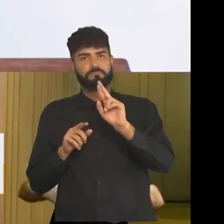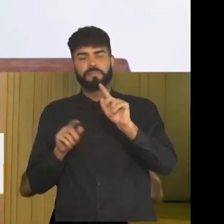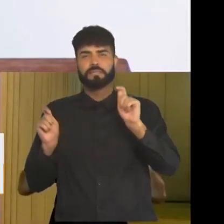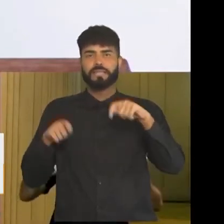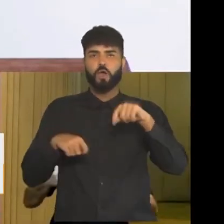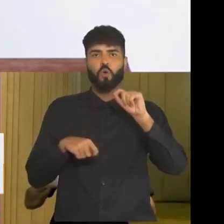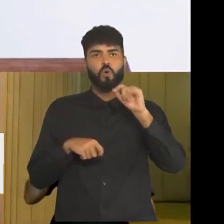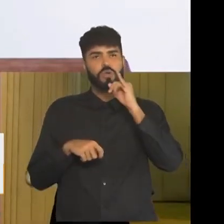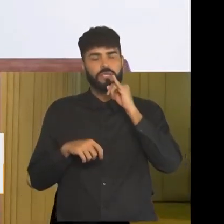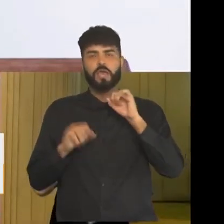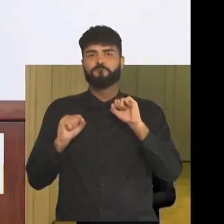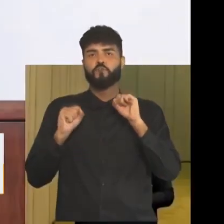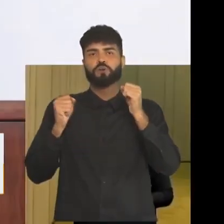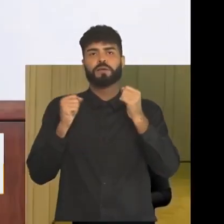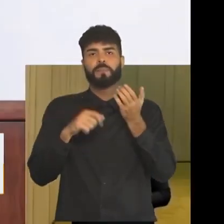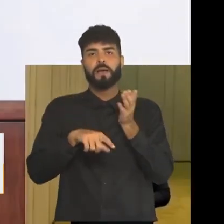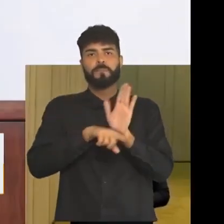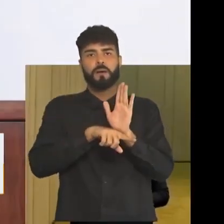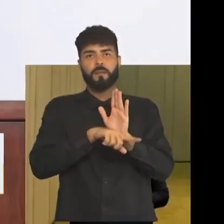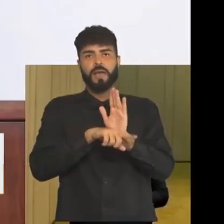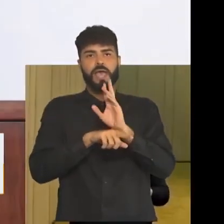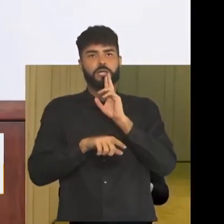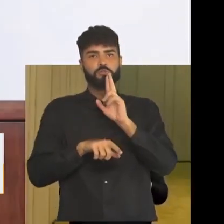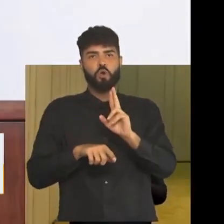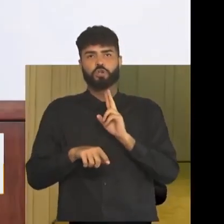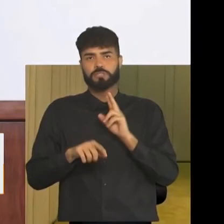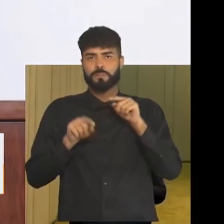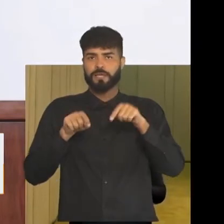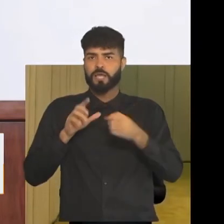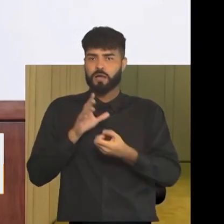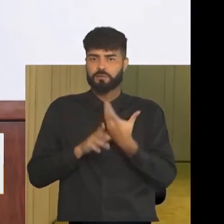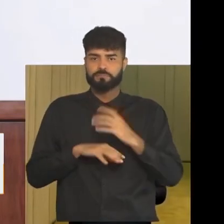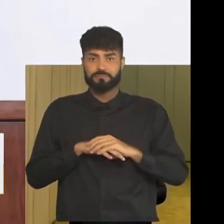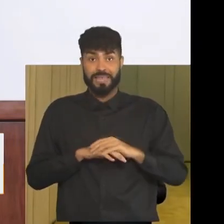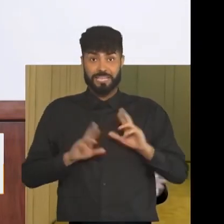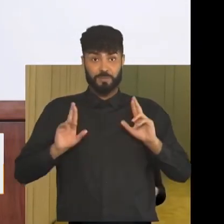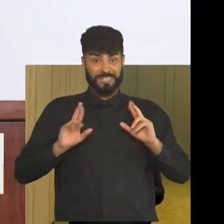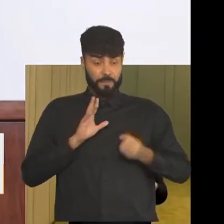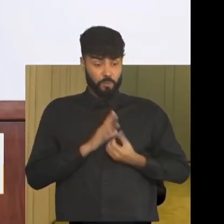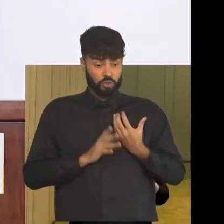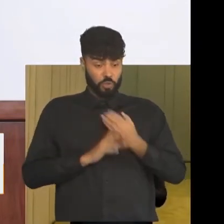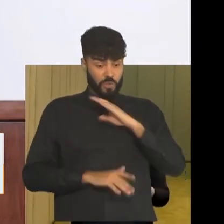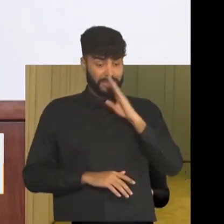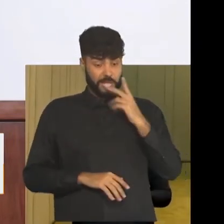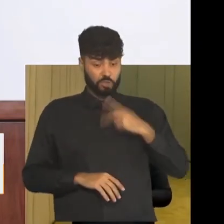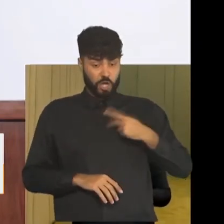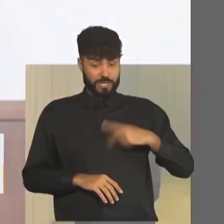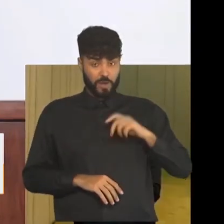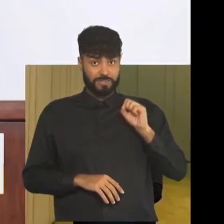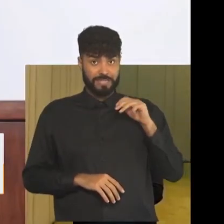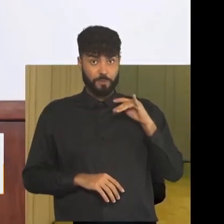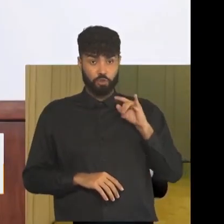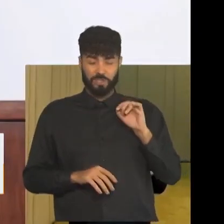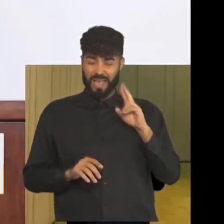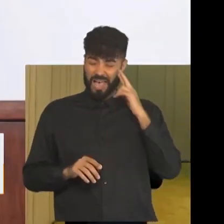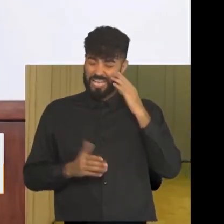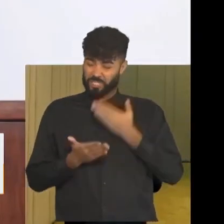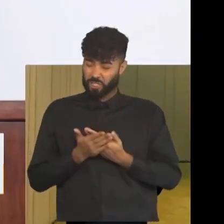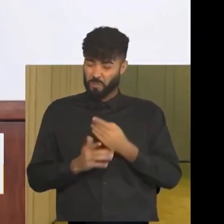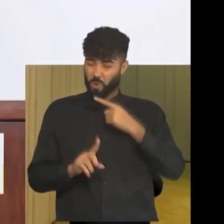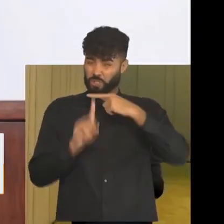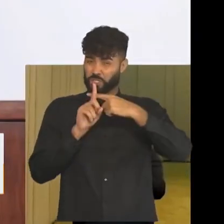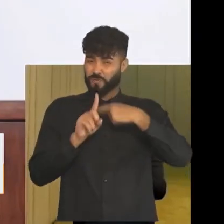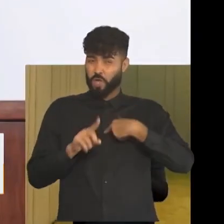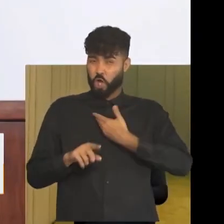de resposta para isso. As perspectivas de expansão da produção nacional de semicondutores são muito positivas. Tanto o governo federal quanto